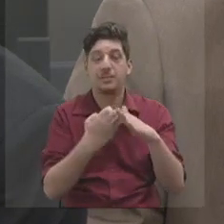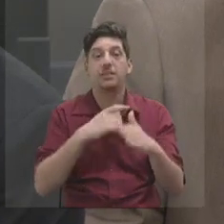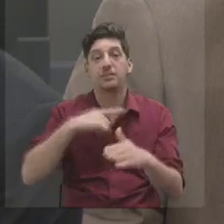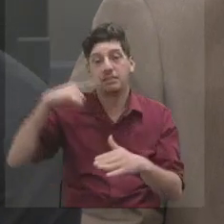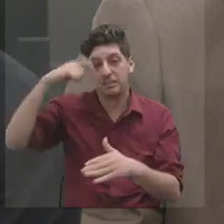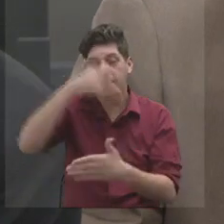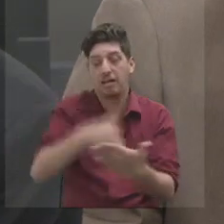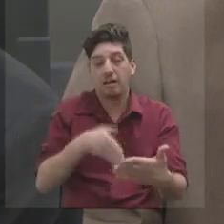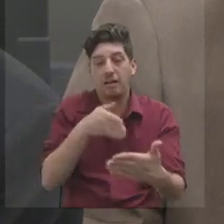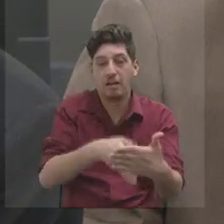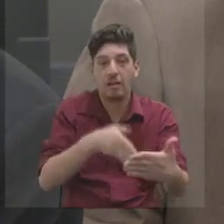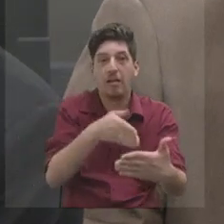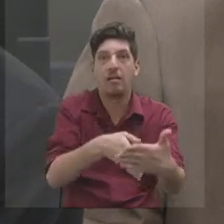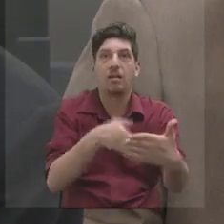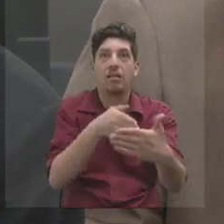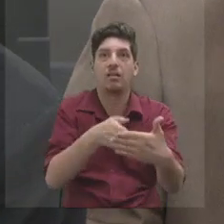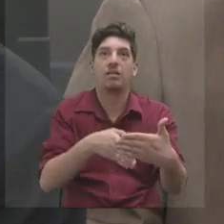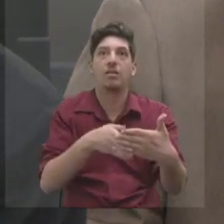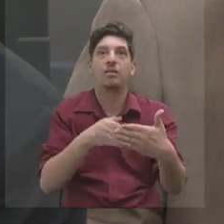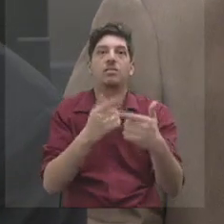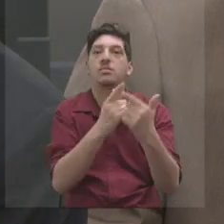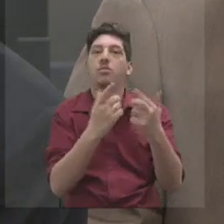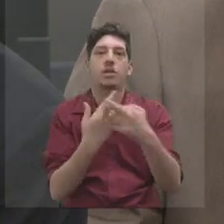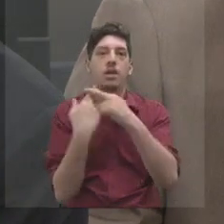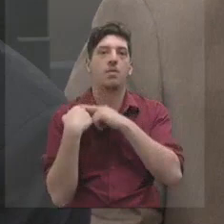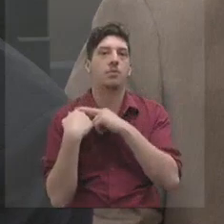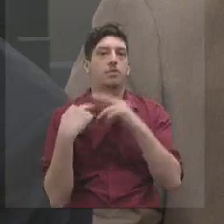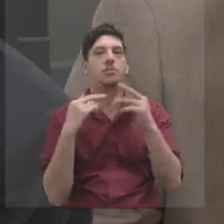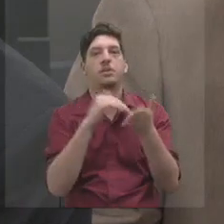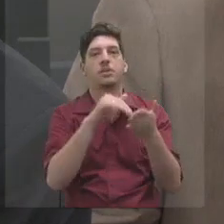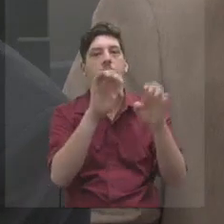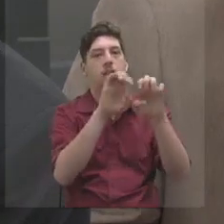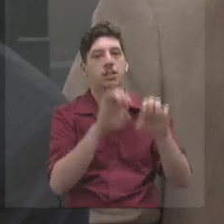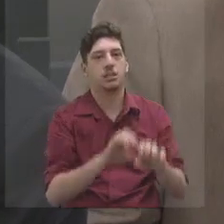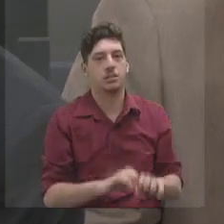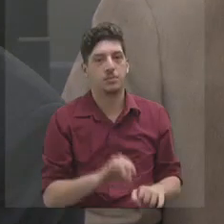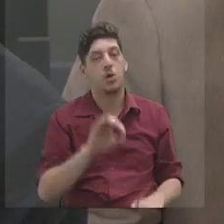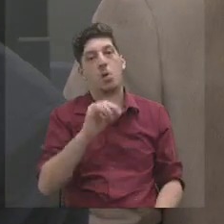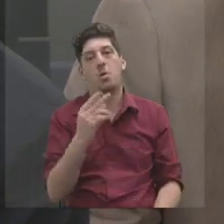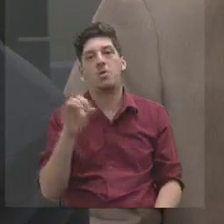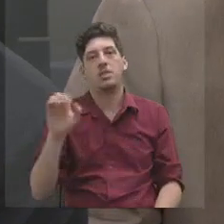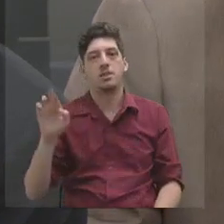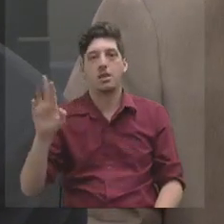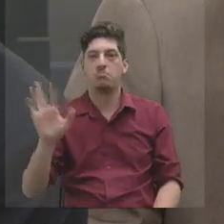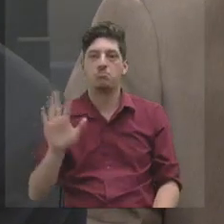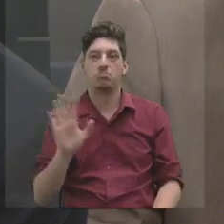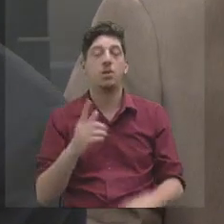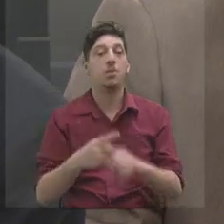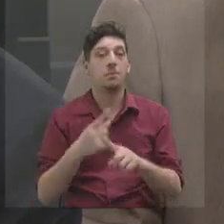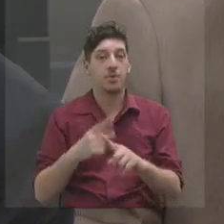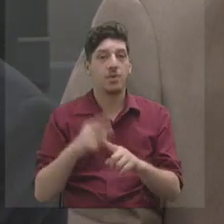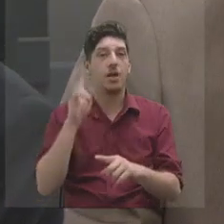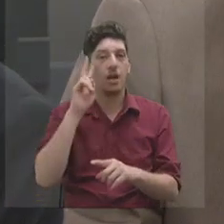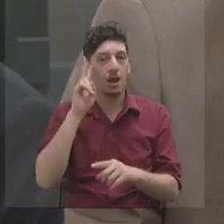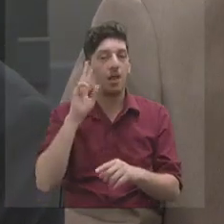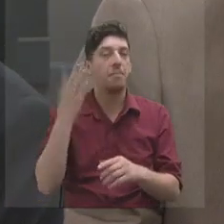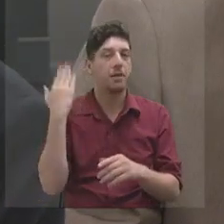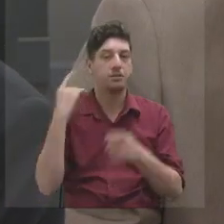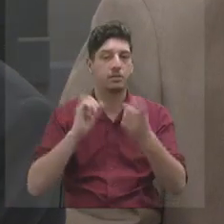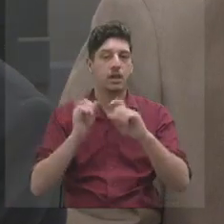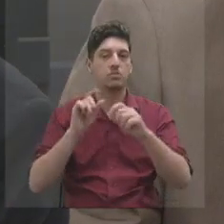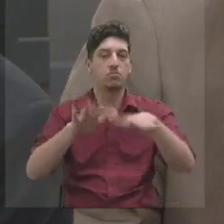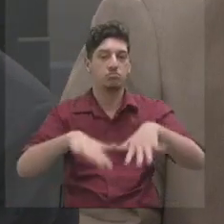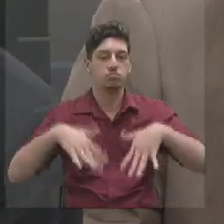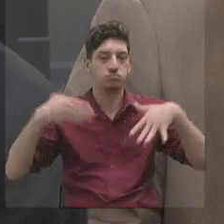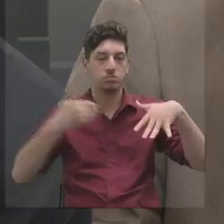isso não há qualquer responsabilidade da seinfra o mesmo do Dr Porque quando eles foram nas audiências públicas os